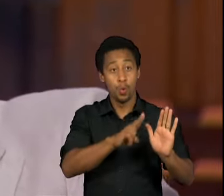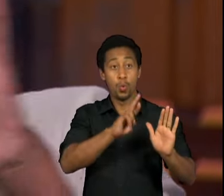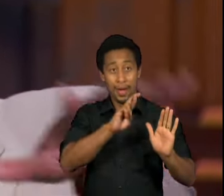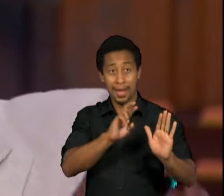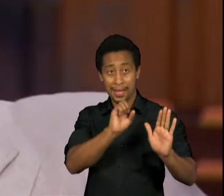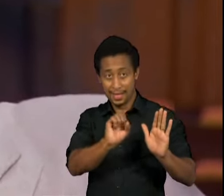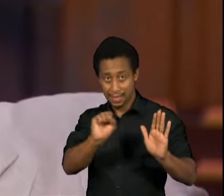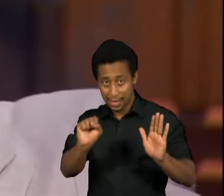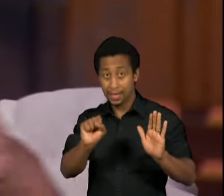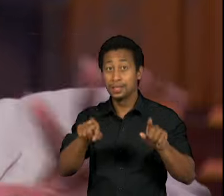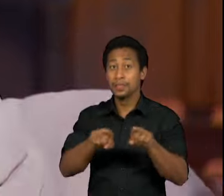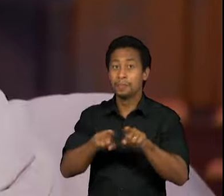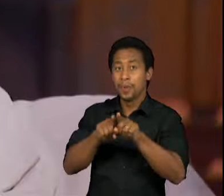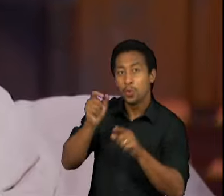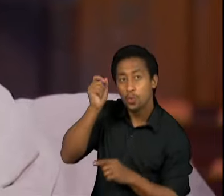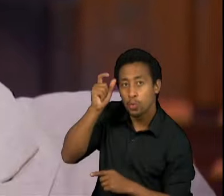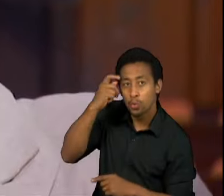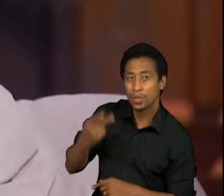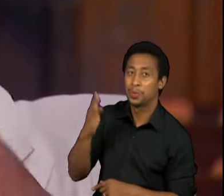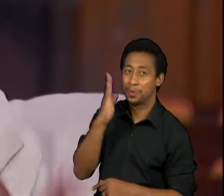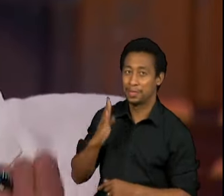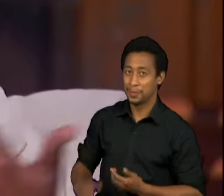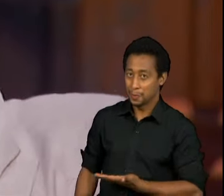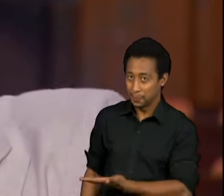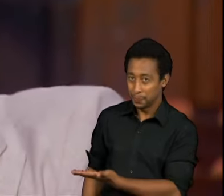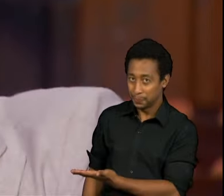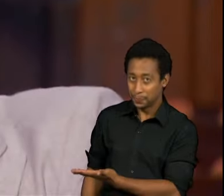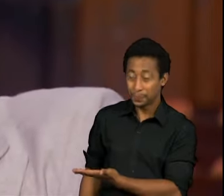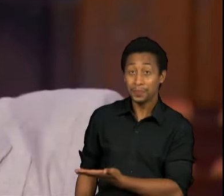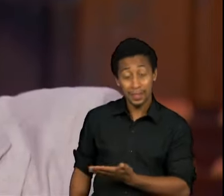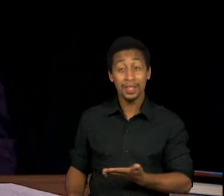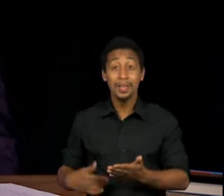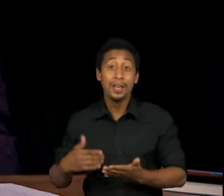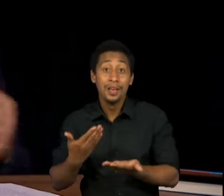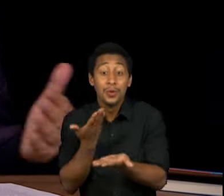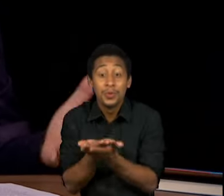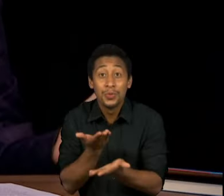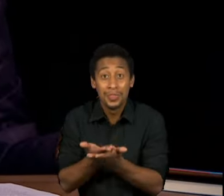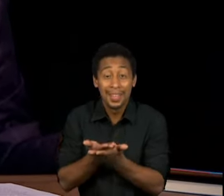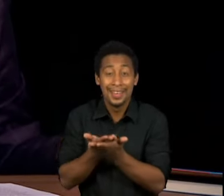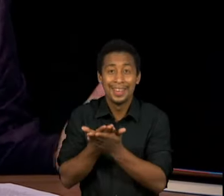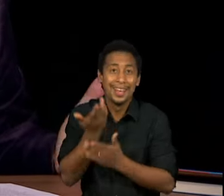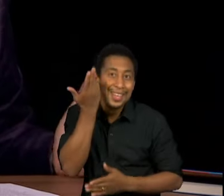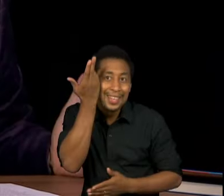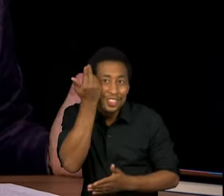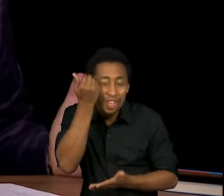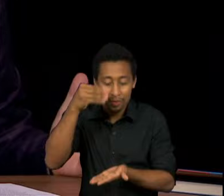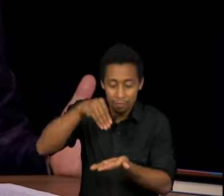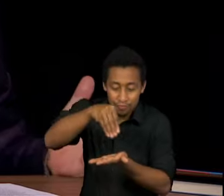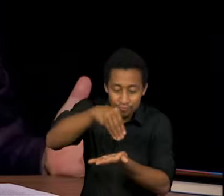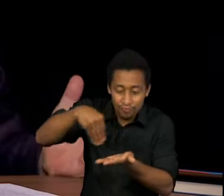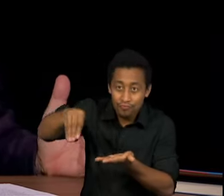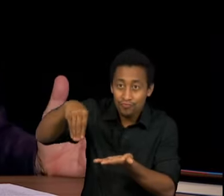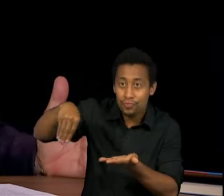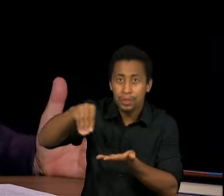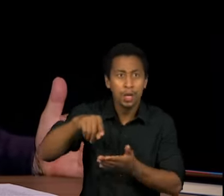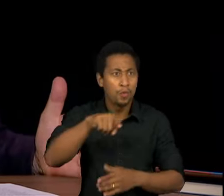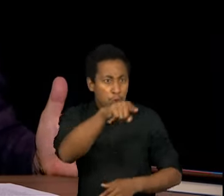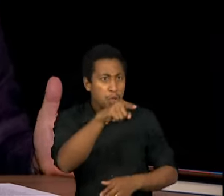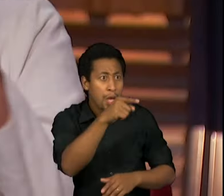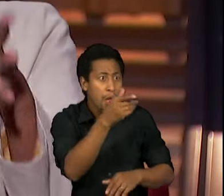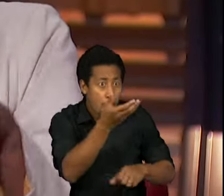Comunistas passavam assim então a fazer cursos lágrimas não foi lá que eu fico xadrez que você fez curso com quem conhece a Andressa só os